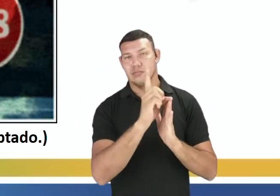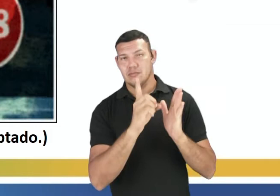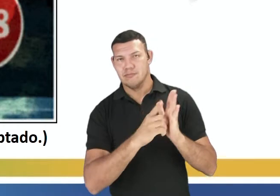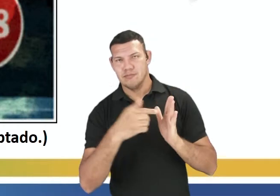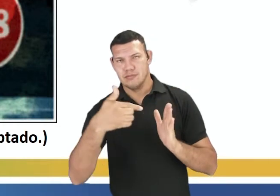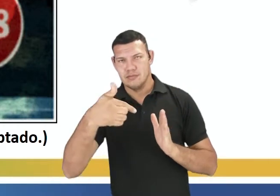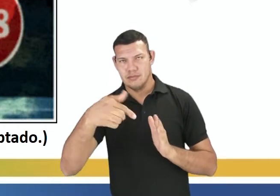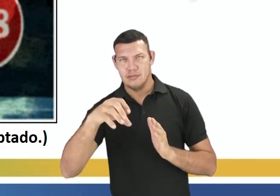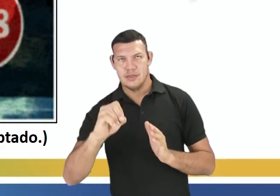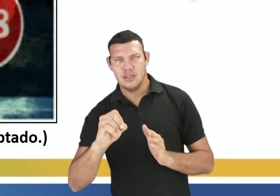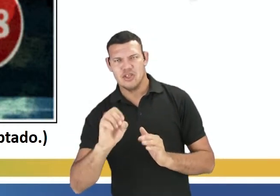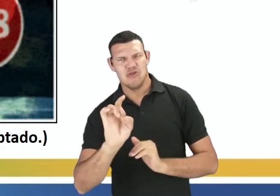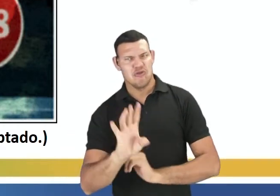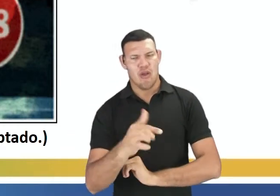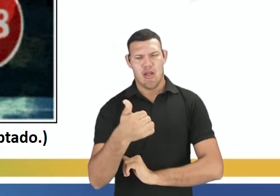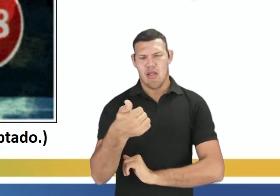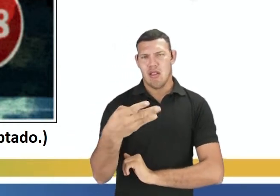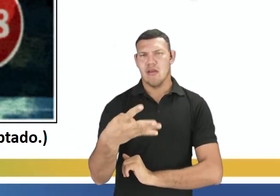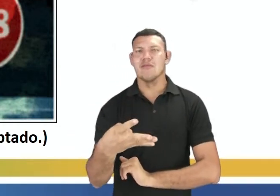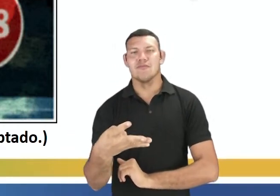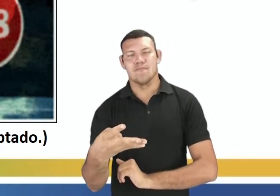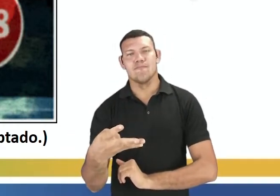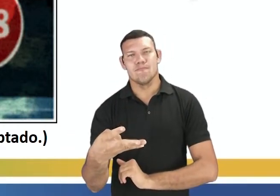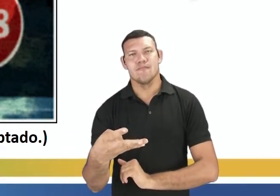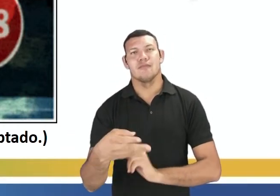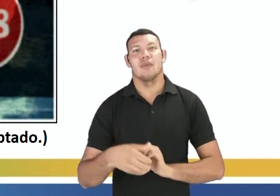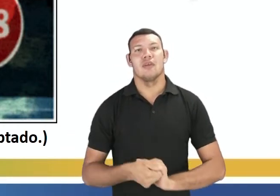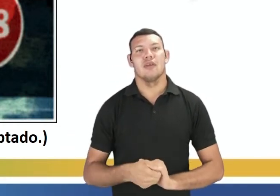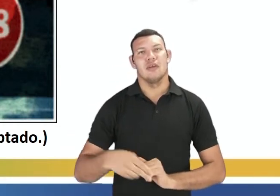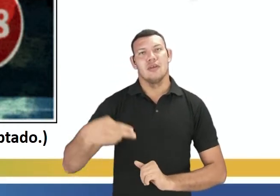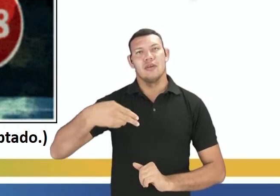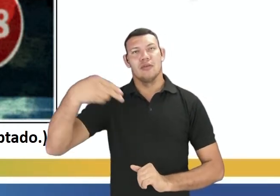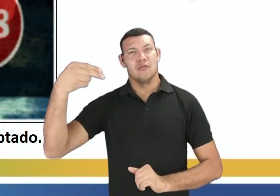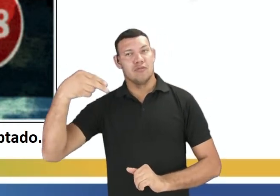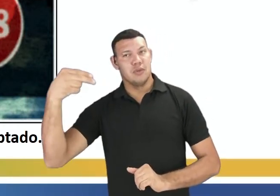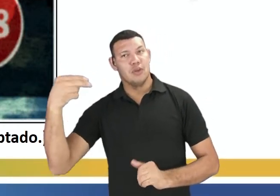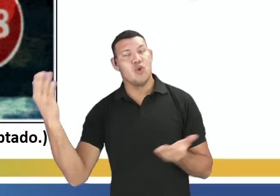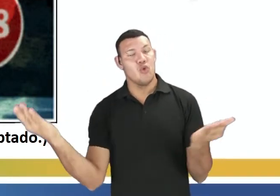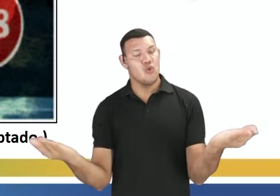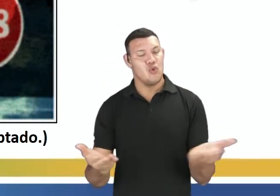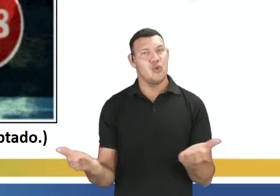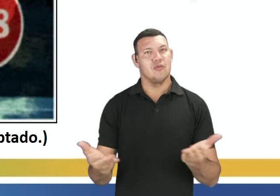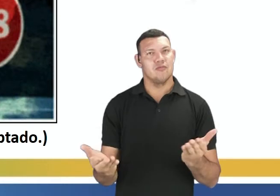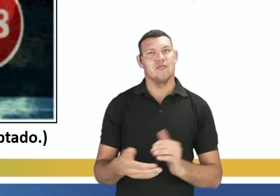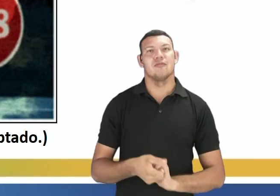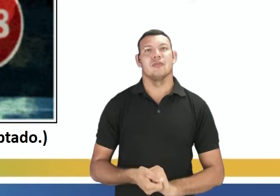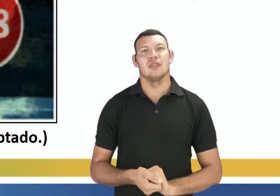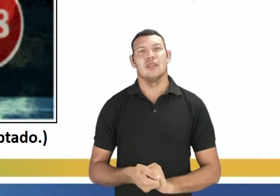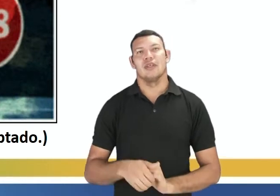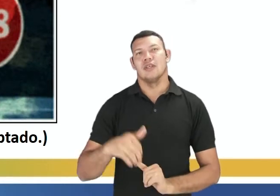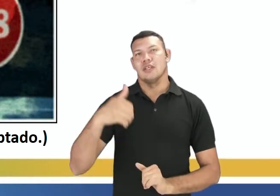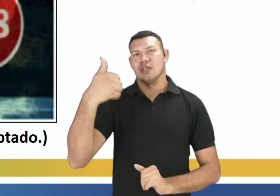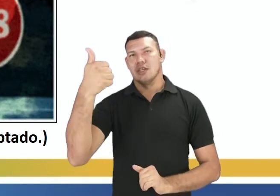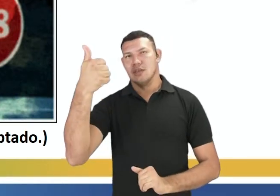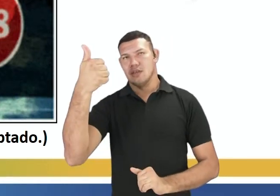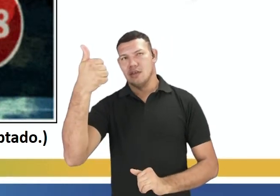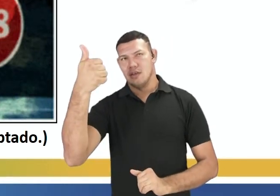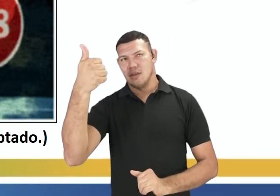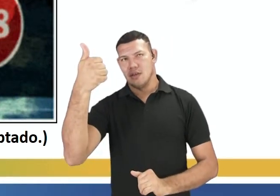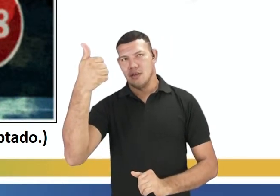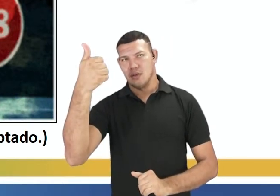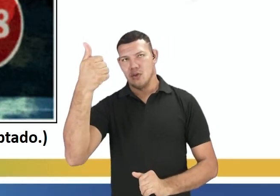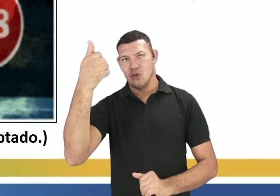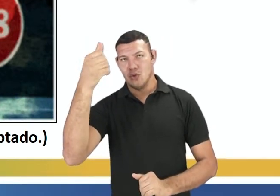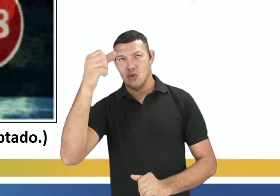tínhamos 14. Vejamos aí hoje, atualmente, já no Nordeste pulou de 2 para 18 cidades médias, né?